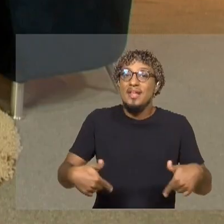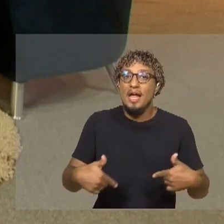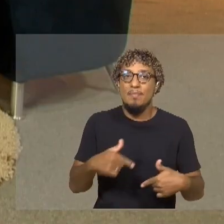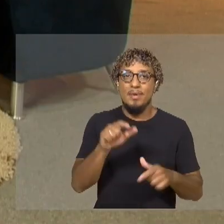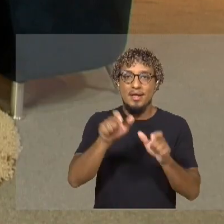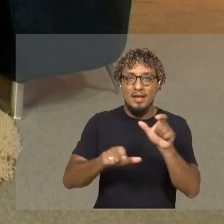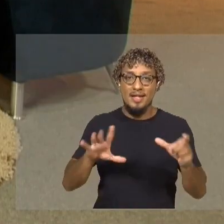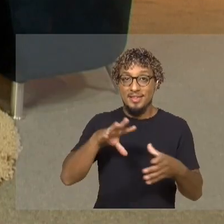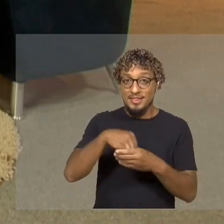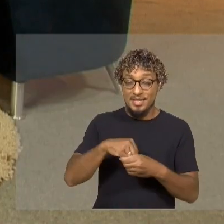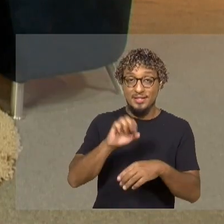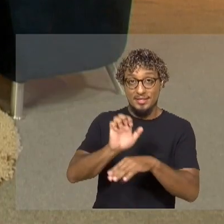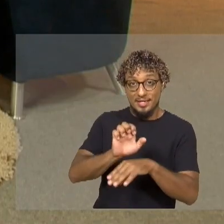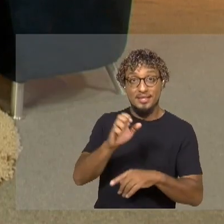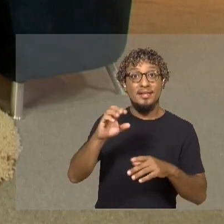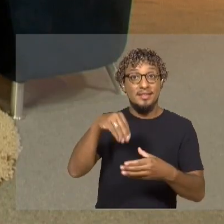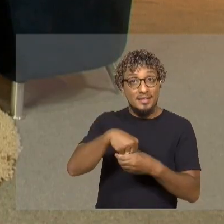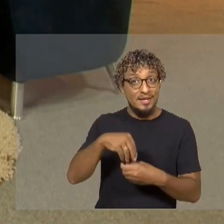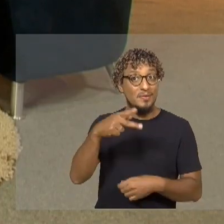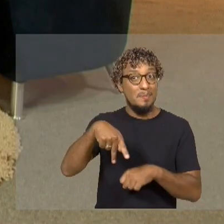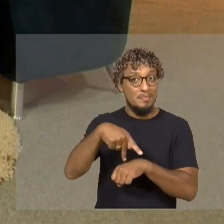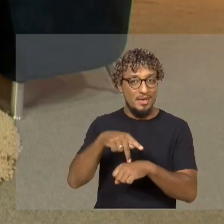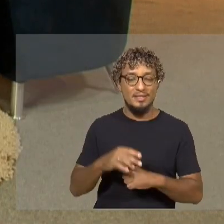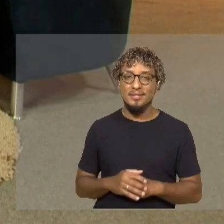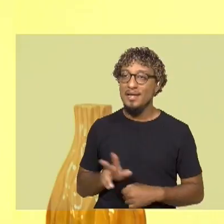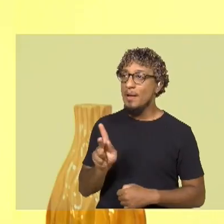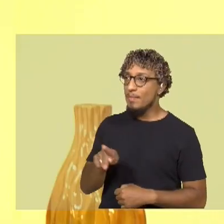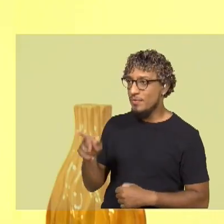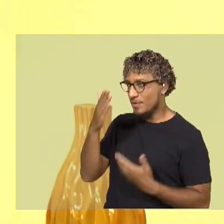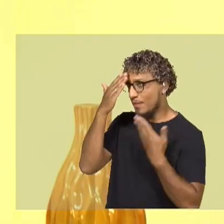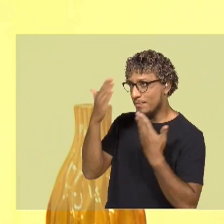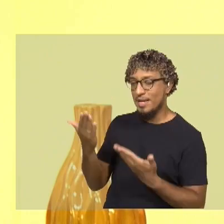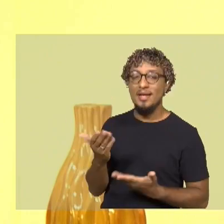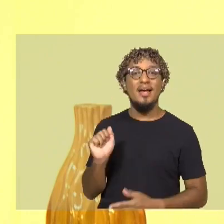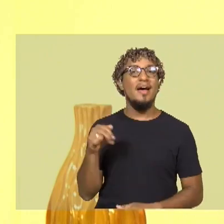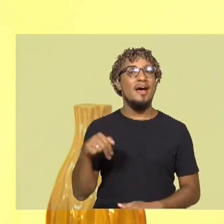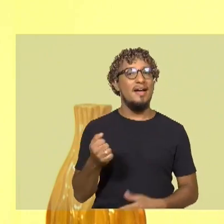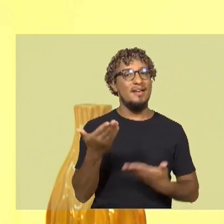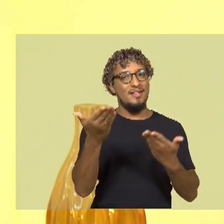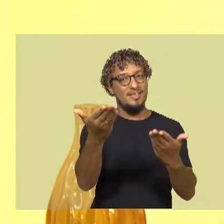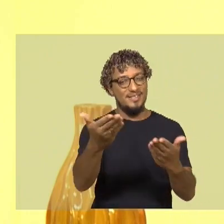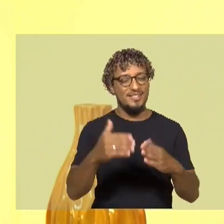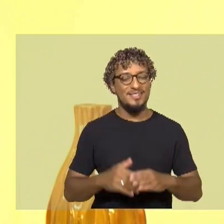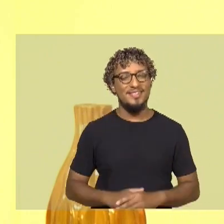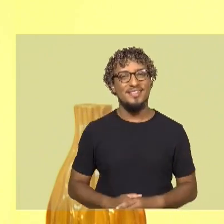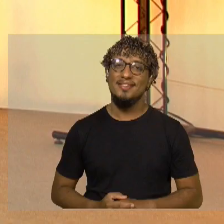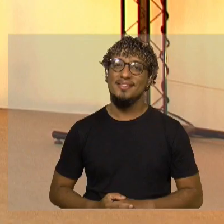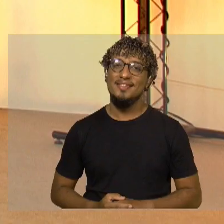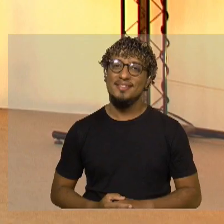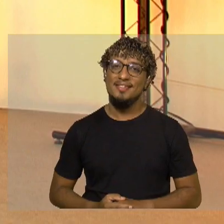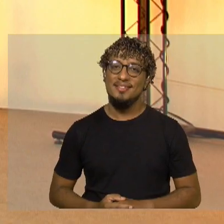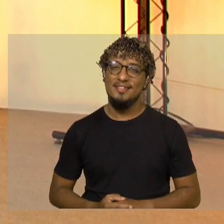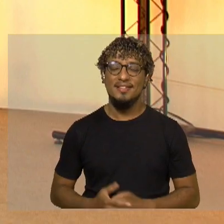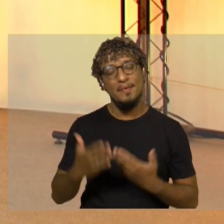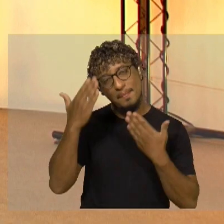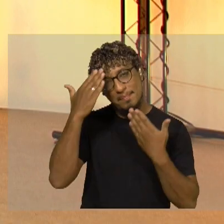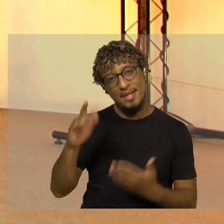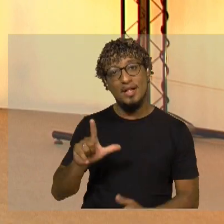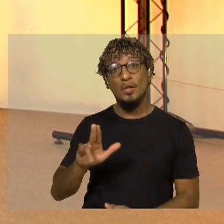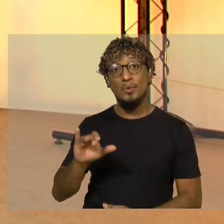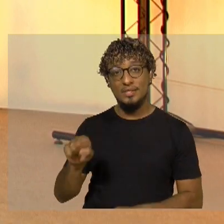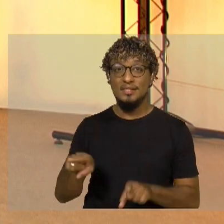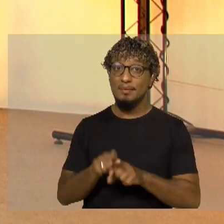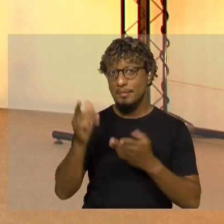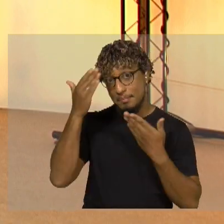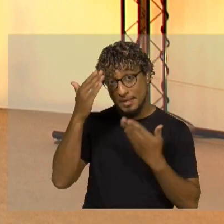importados. Professor, muito obrigada por suas explicações. Ana, eu volto com você no estúdio. Obrigada, Luísa.